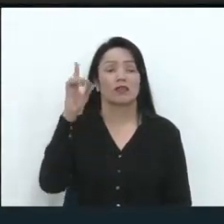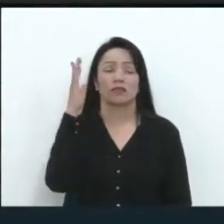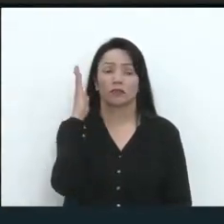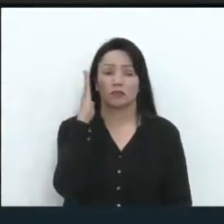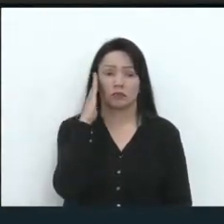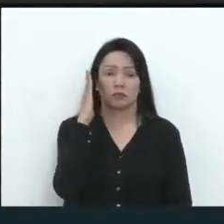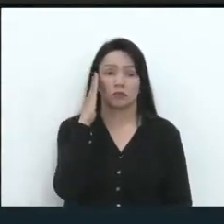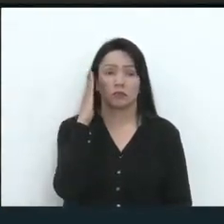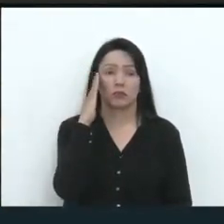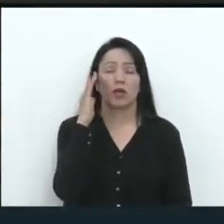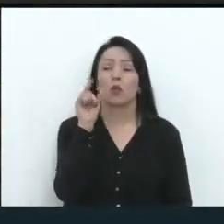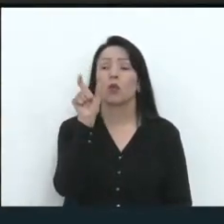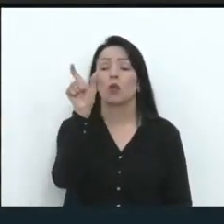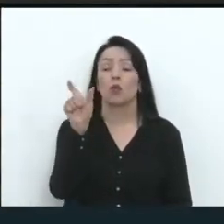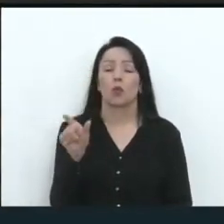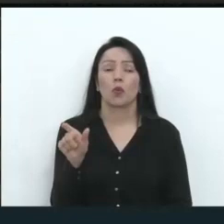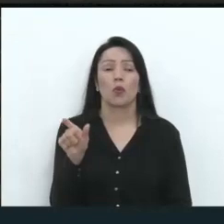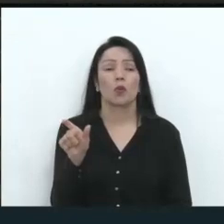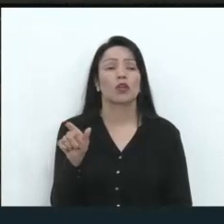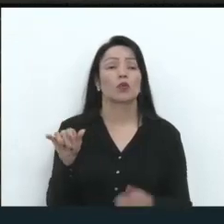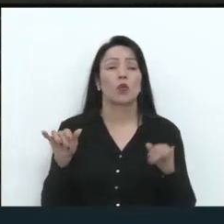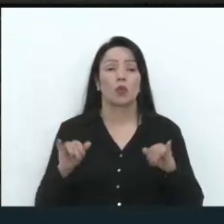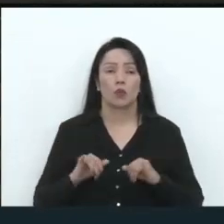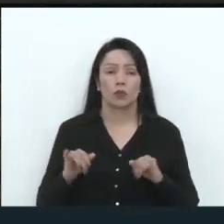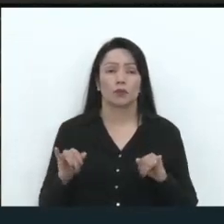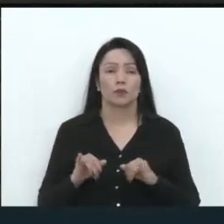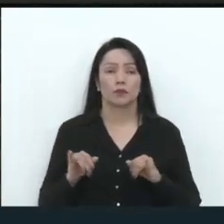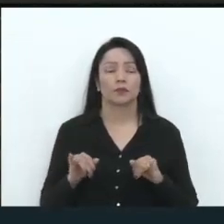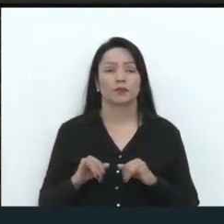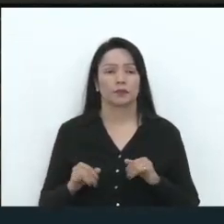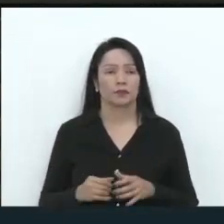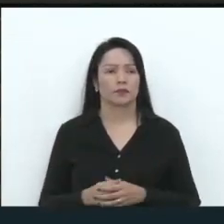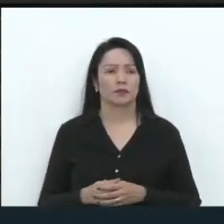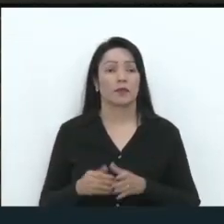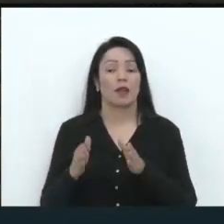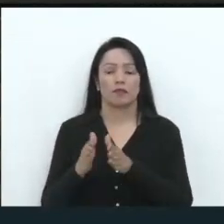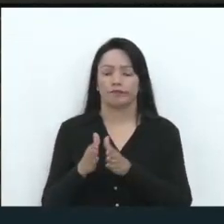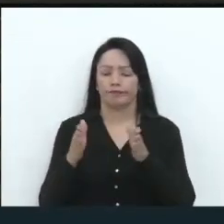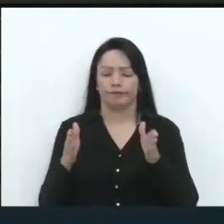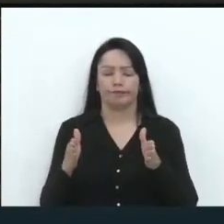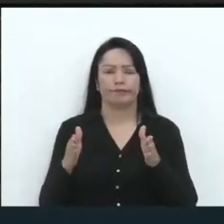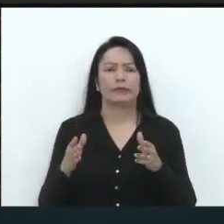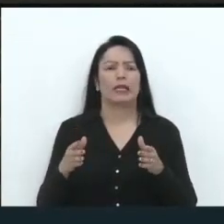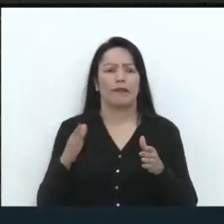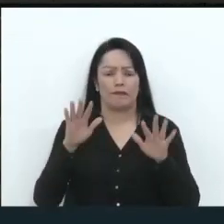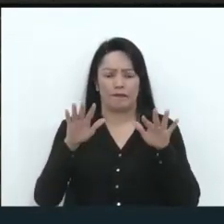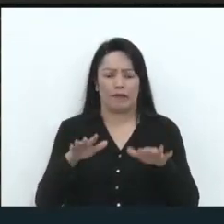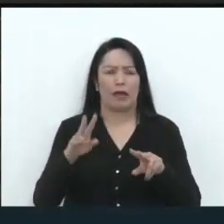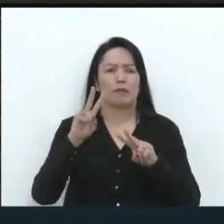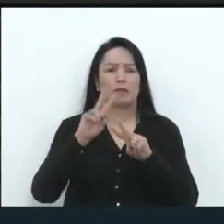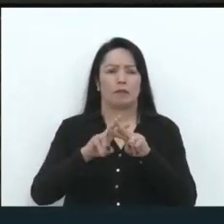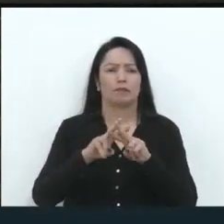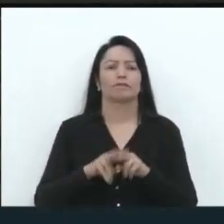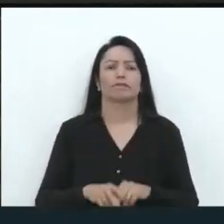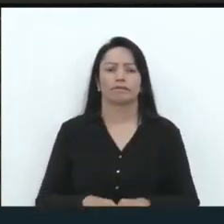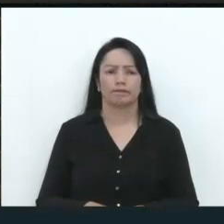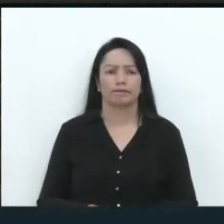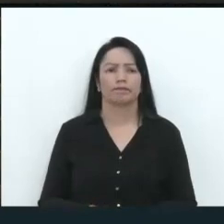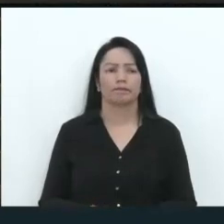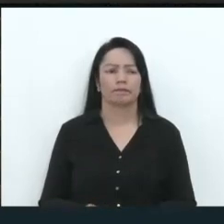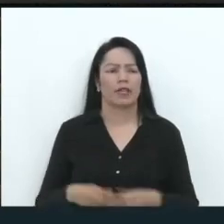que esse homem passou. Esse tempo que ele ficou preso por uma injustiça que mais que